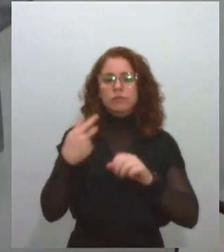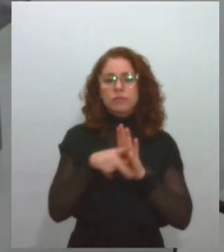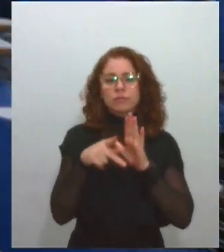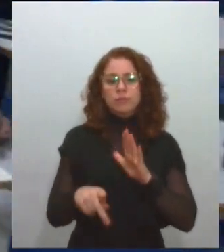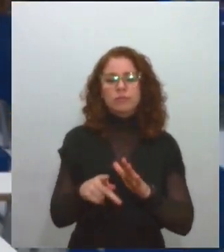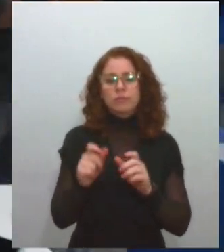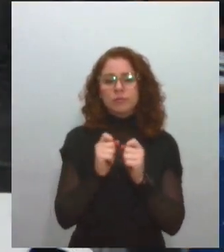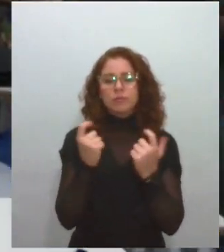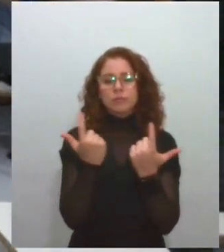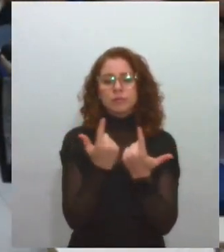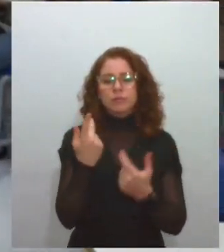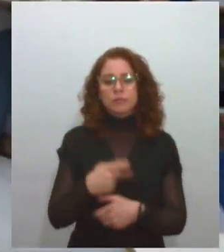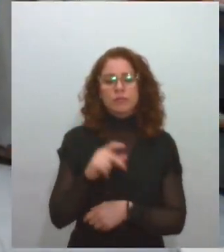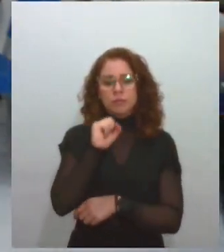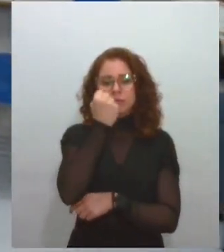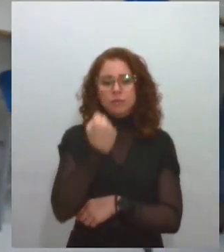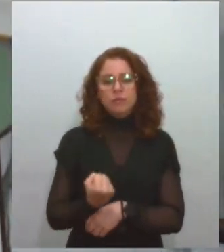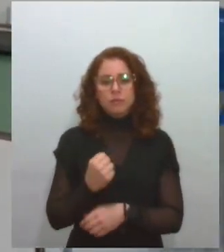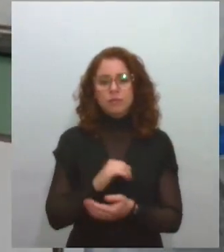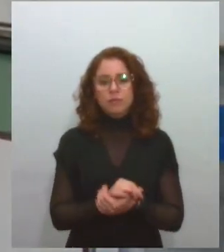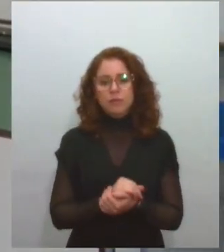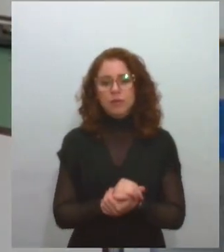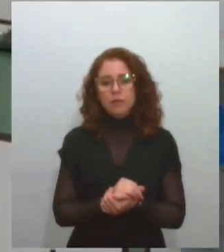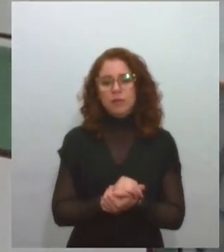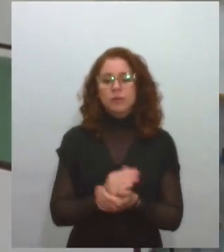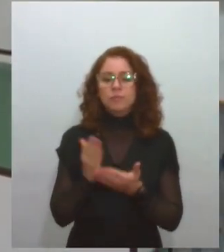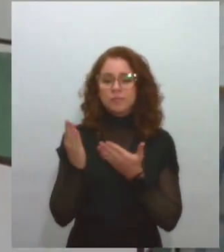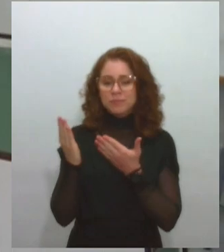de Sergipe, em